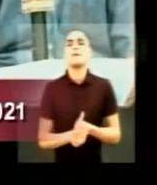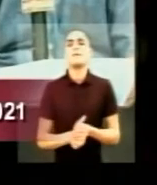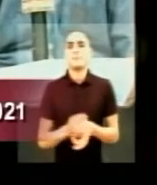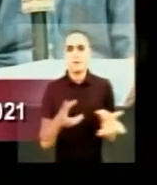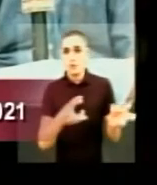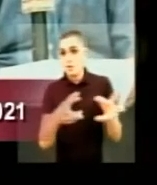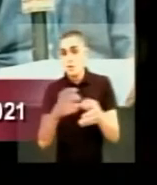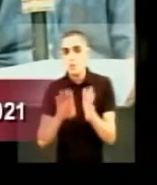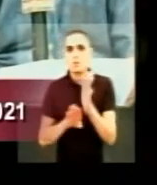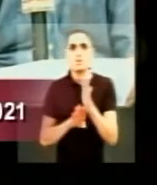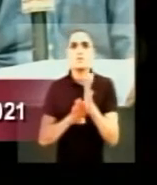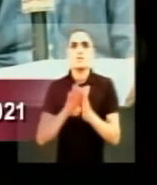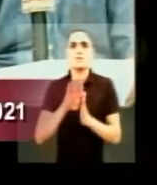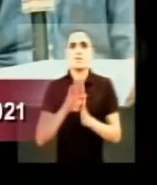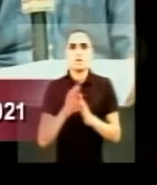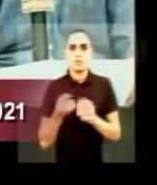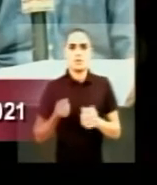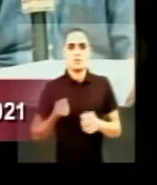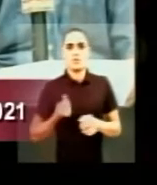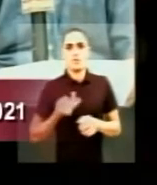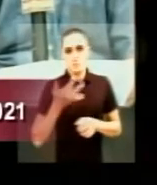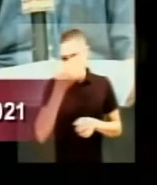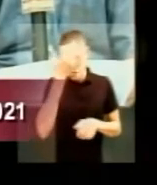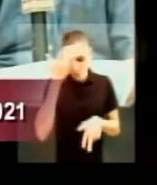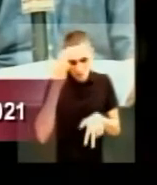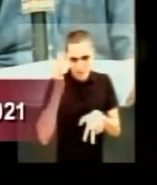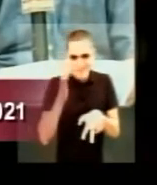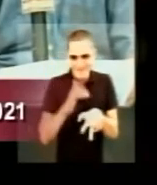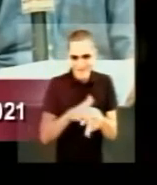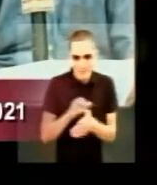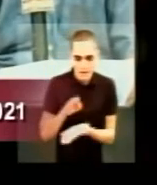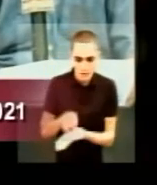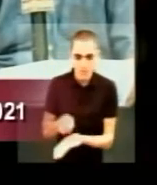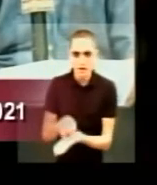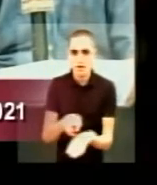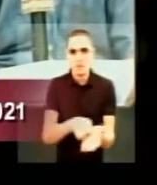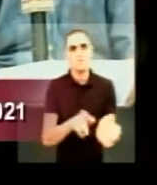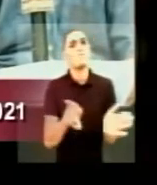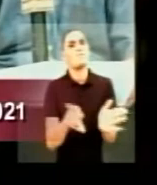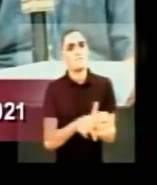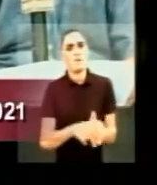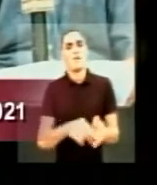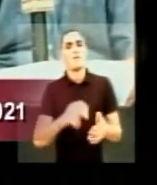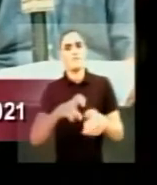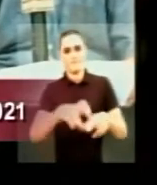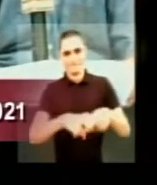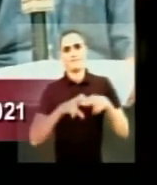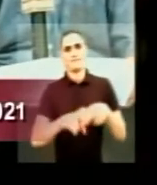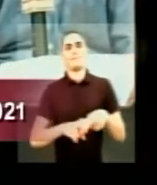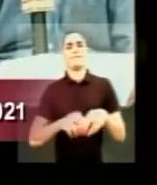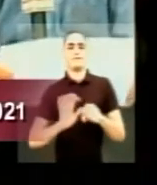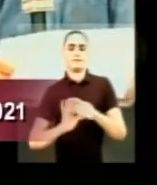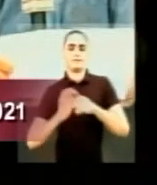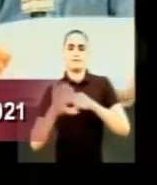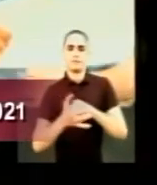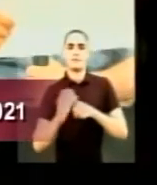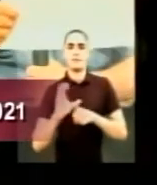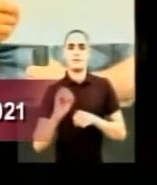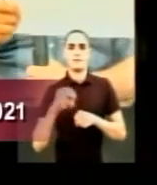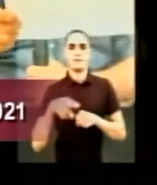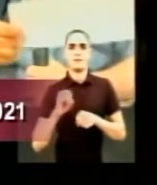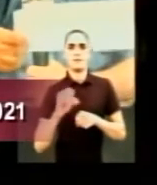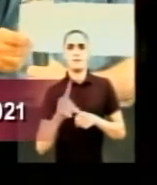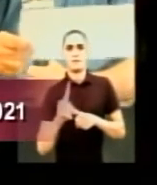casos de internação por Covid e que vem causando, então, essa alta taxa